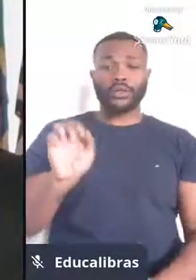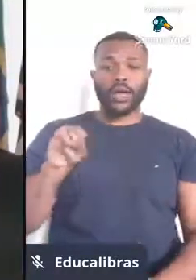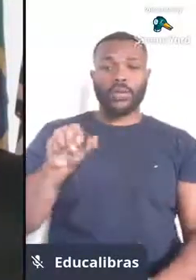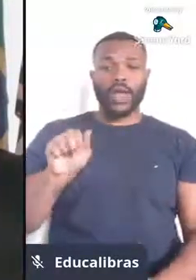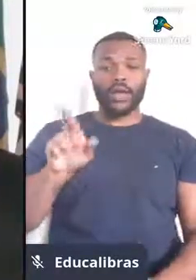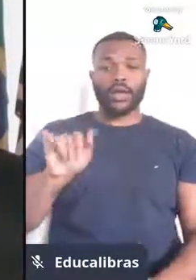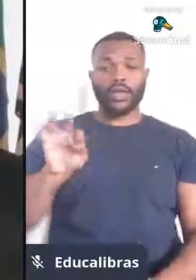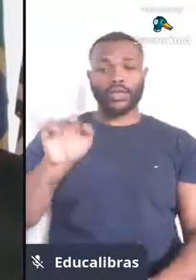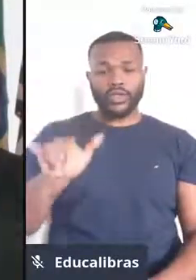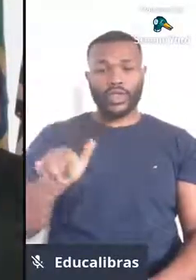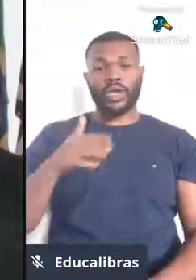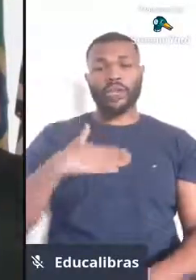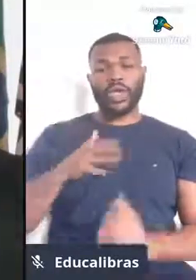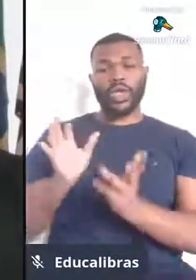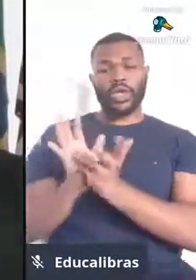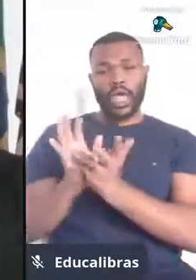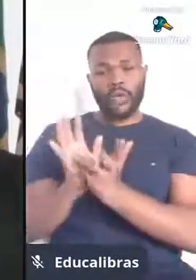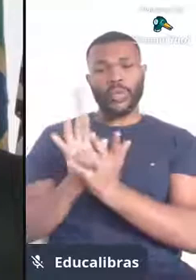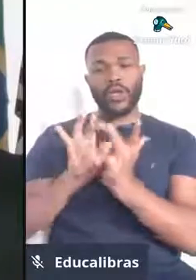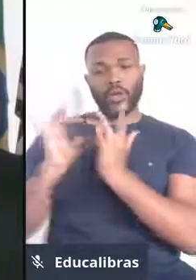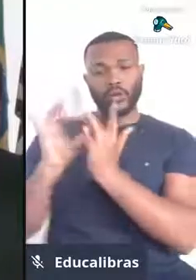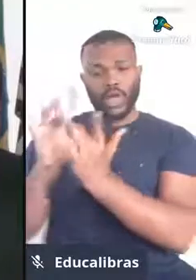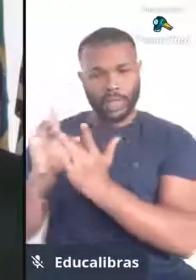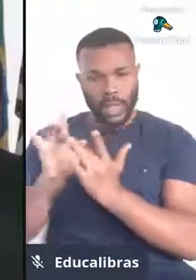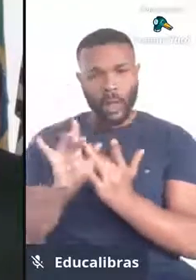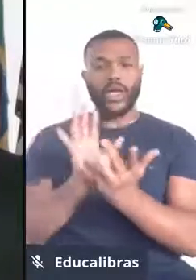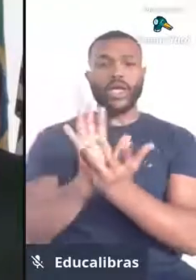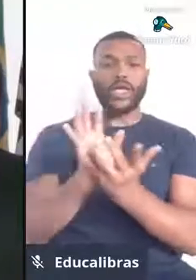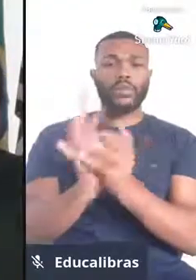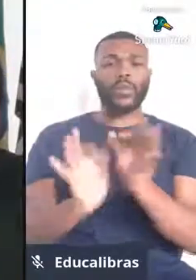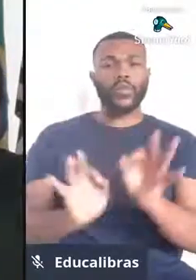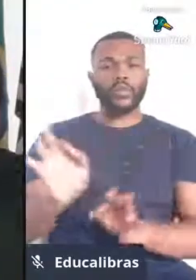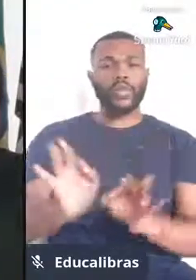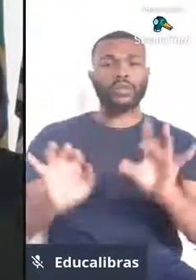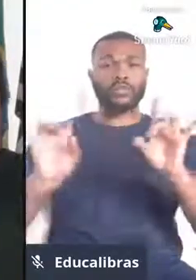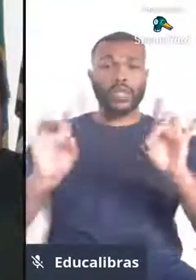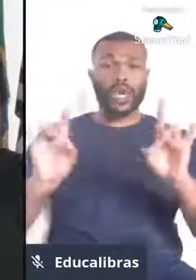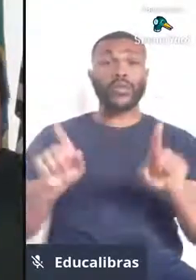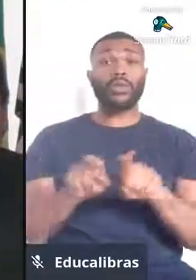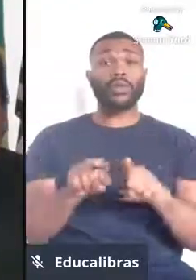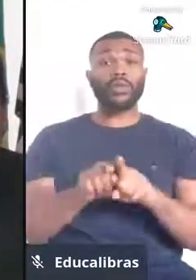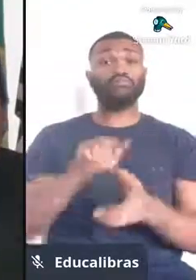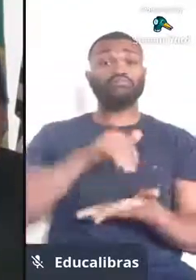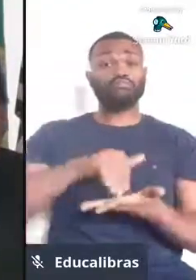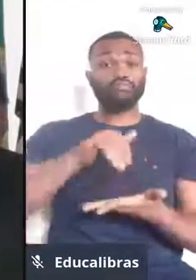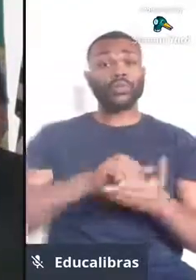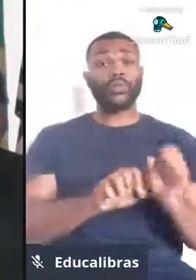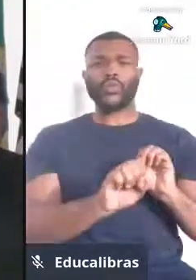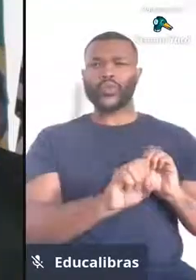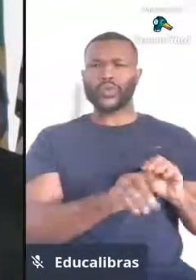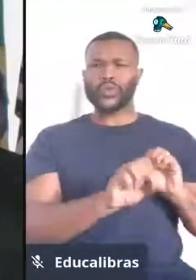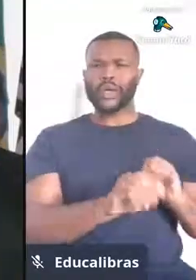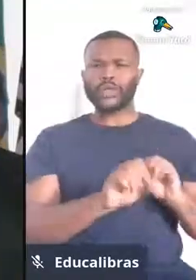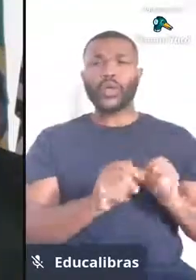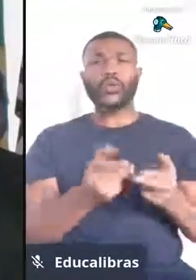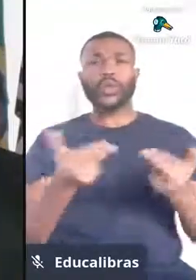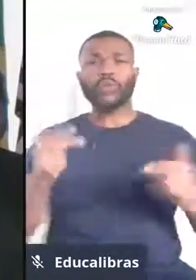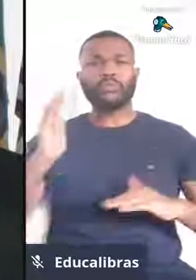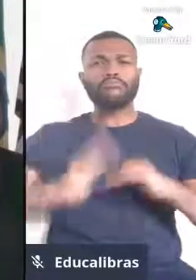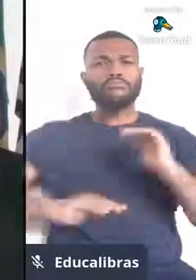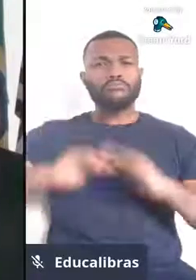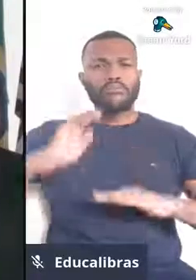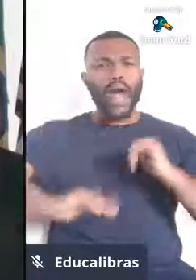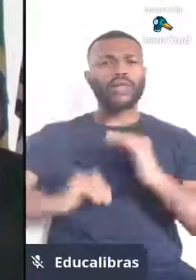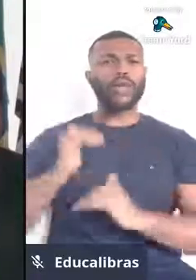minha equipe de projetos especiais e a Secretaria de Educação. Então, a gente tem algumas coisas muito práticas que são